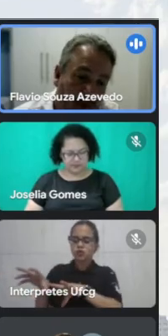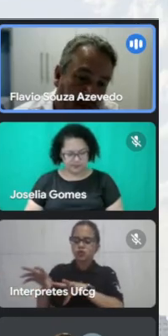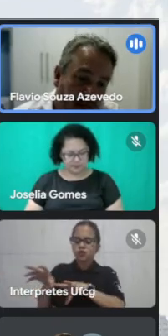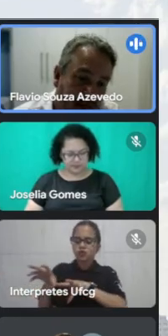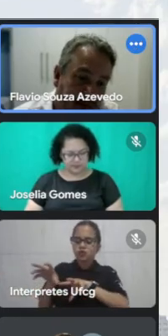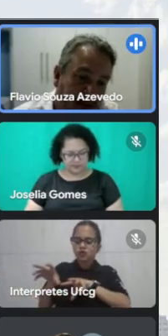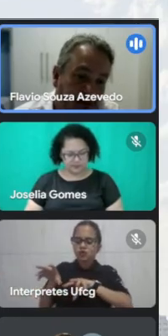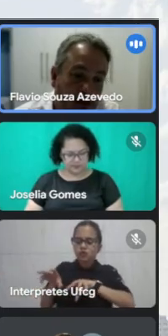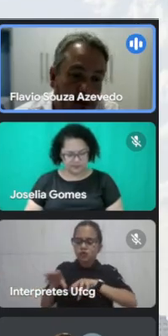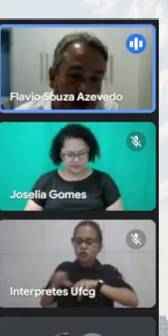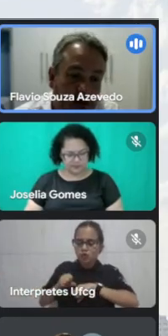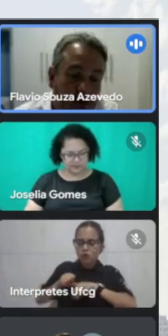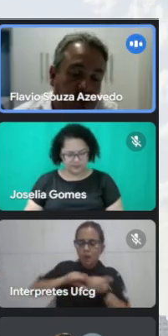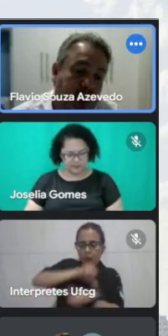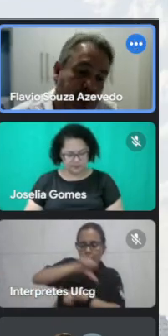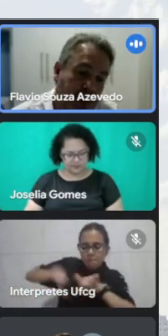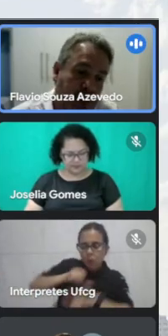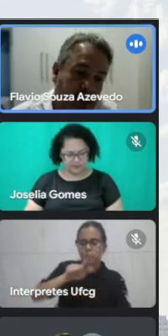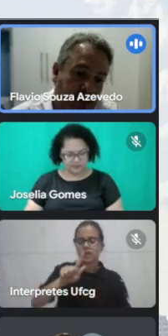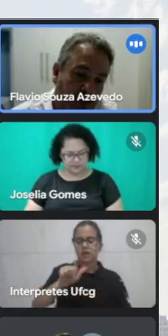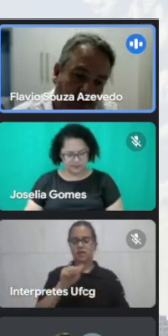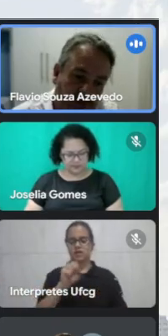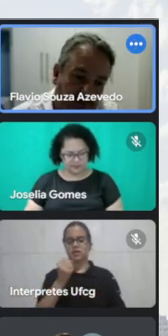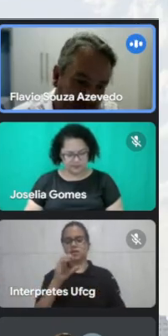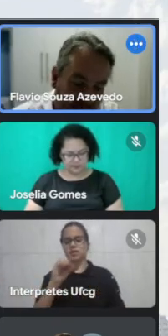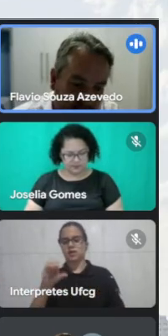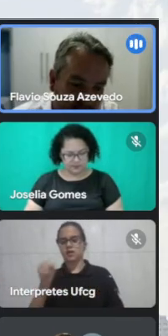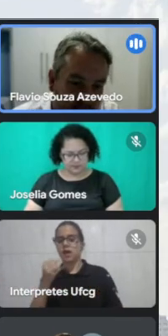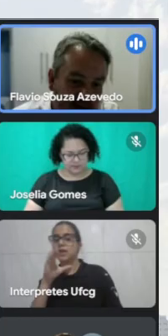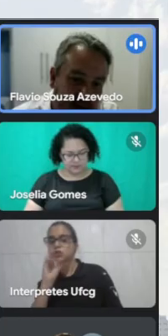esses poluentes, transformá-los, né, em